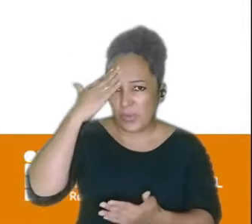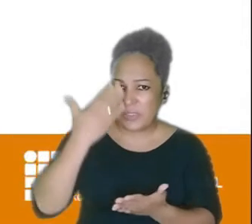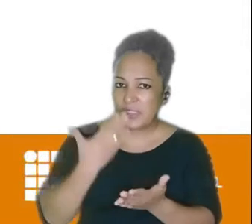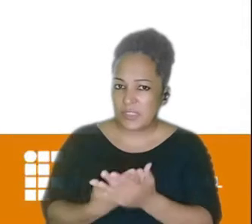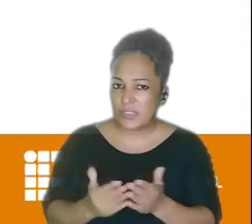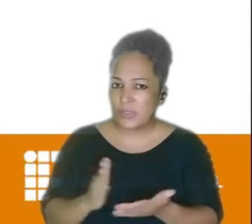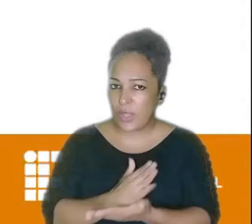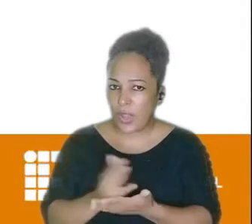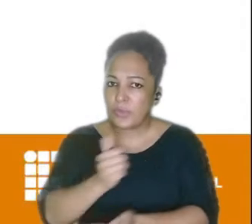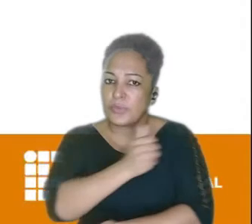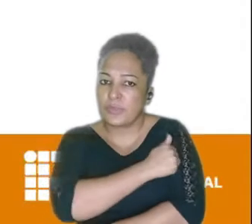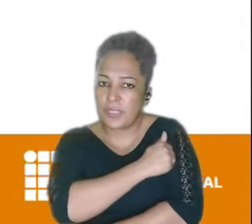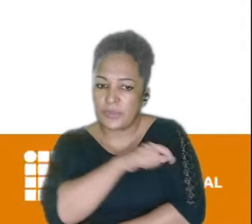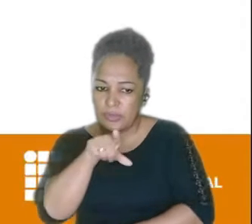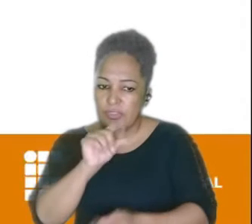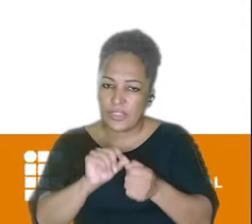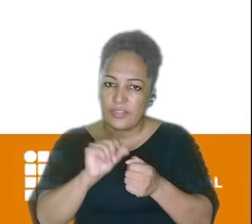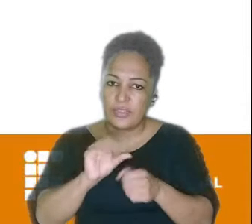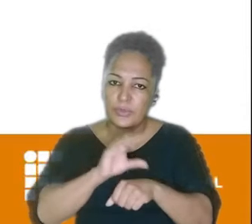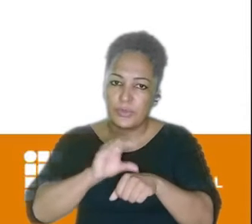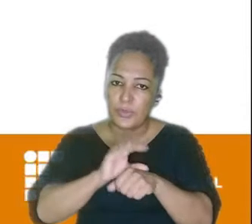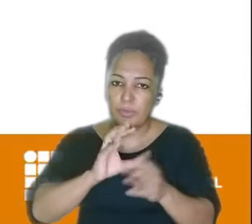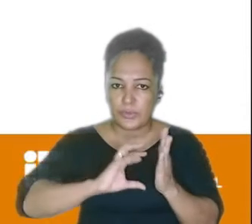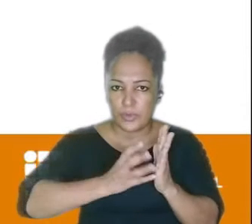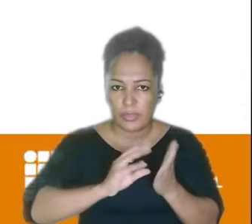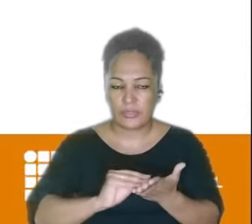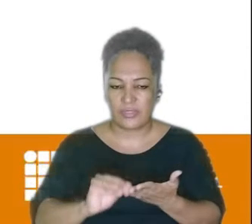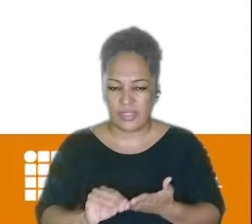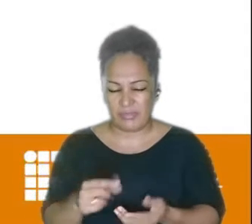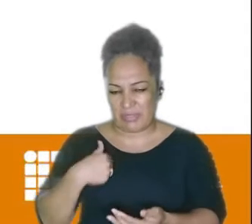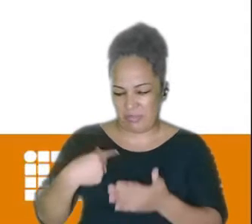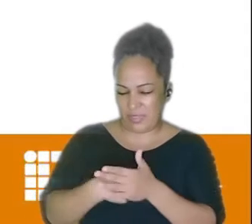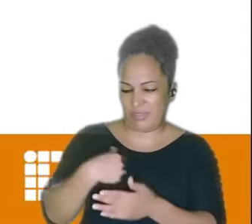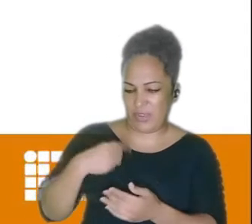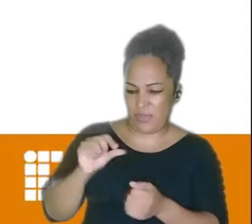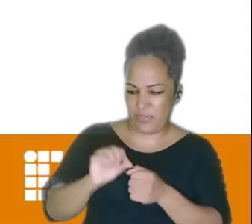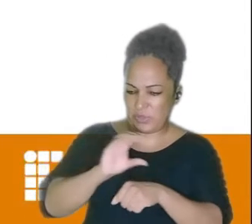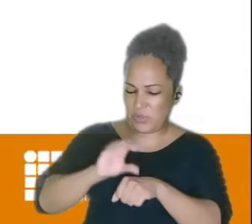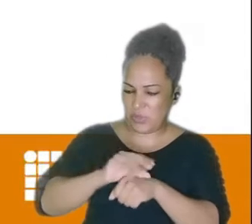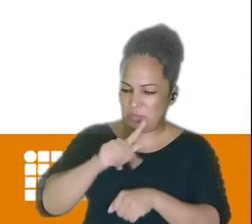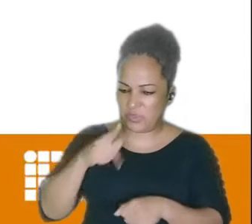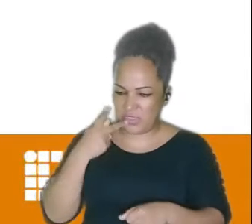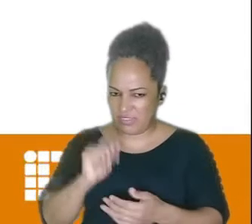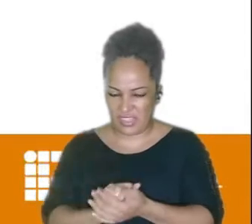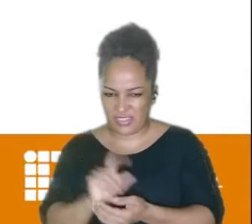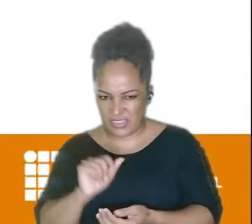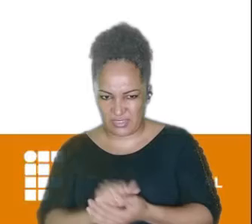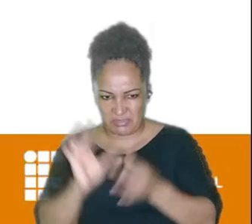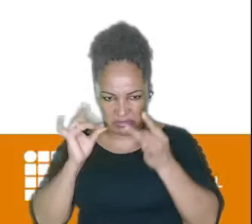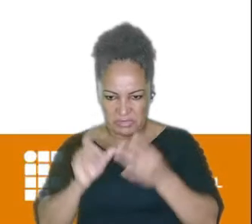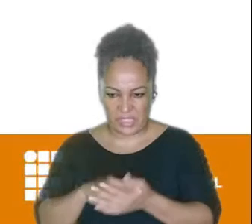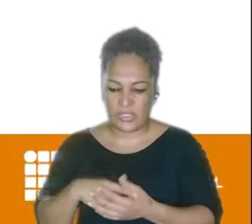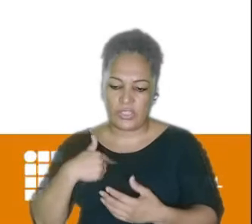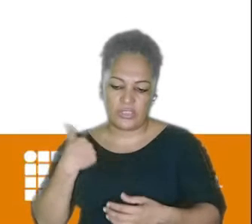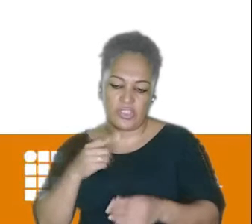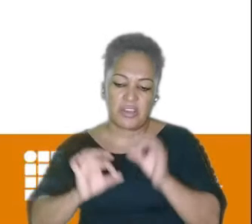Eu tenho certeza que alguns alunos desse curso que já fizeram cursos de banco de dados, devem se perguntando, cara, quando eu fiz curso de banco de dados, o professor não ficava falando de negócio de requisitos